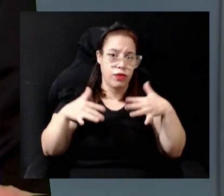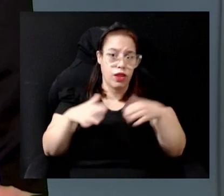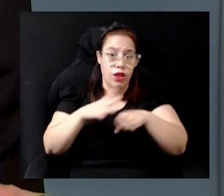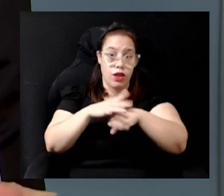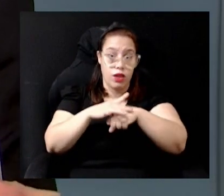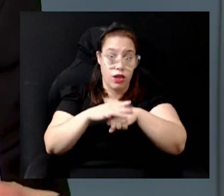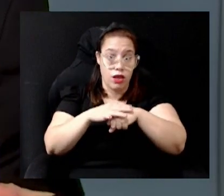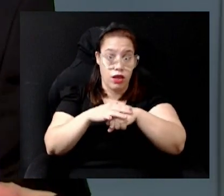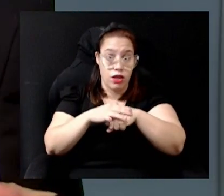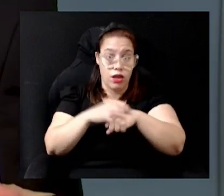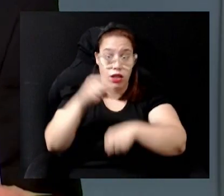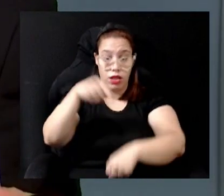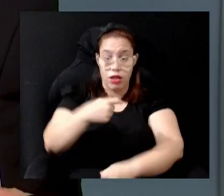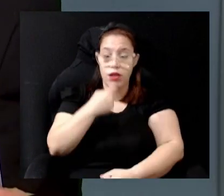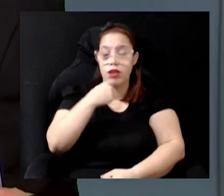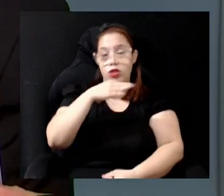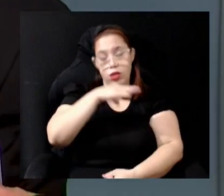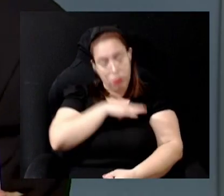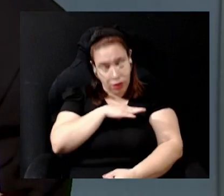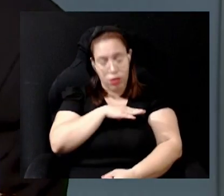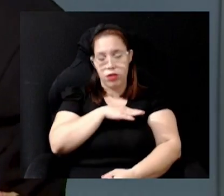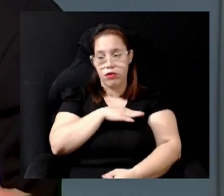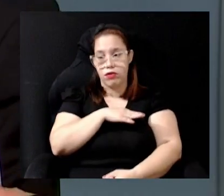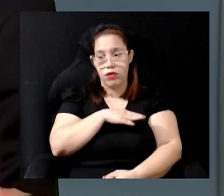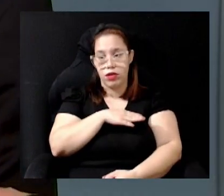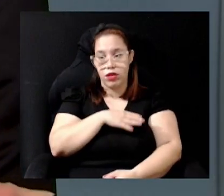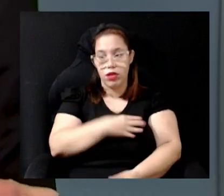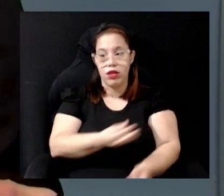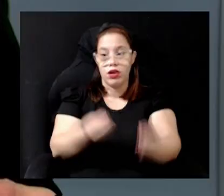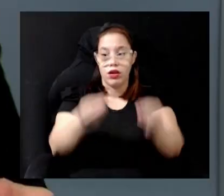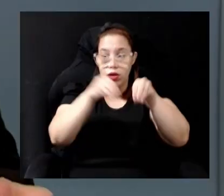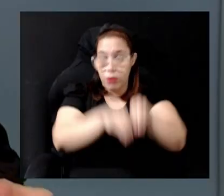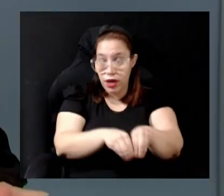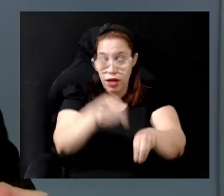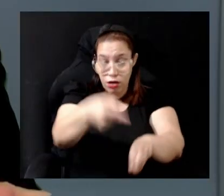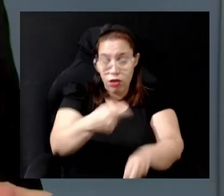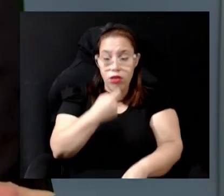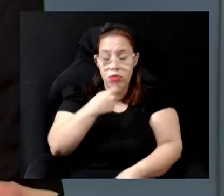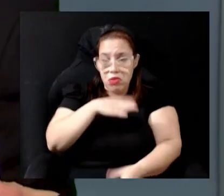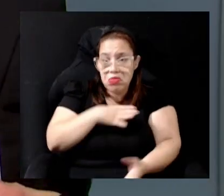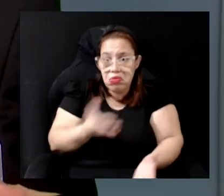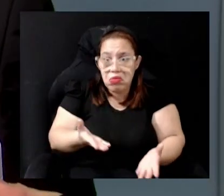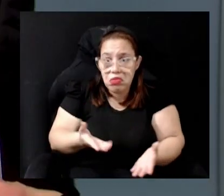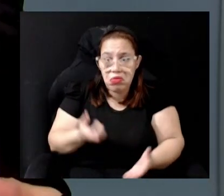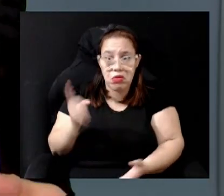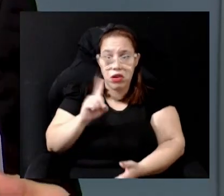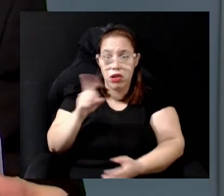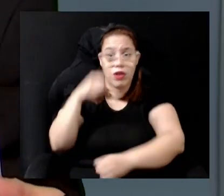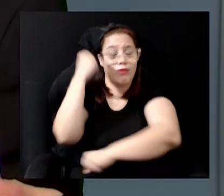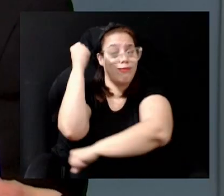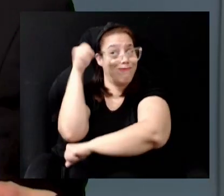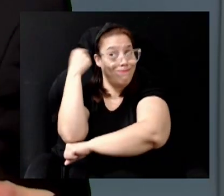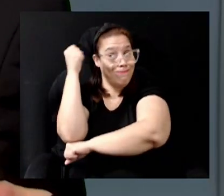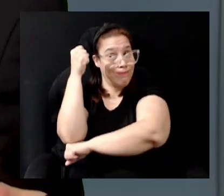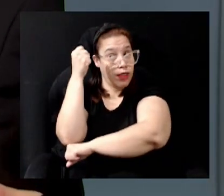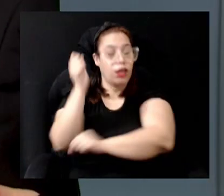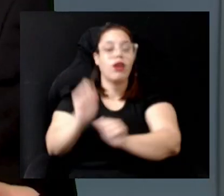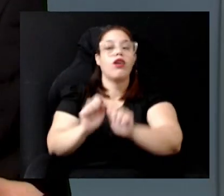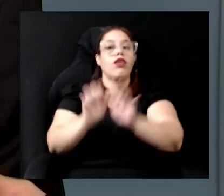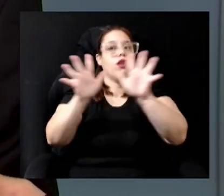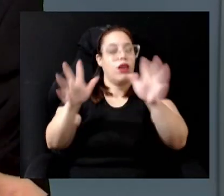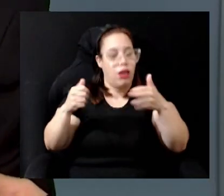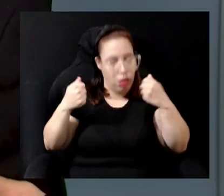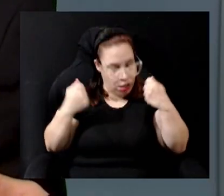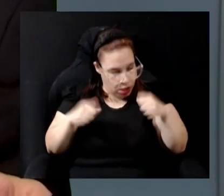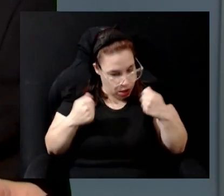de Campinas, tem que ser revertido para a cidade de Campinas e não para o Rio Grande do Sul. Claro que eles estão precisando, não retiro